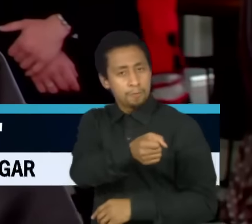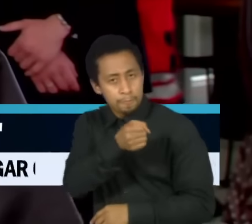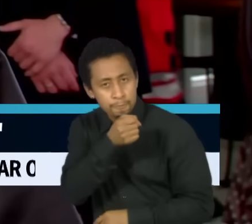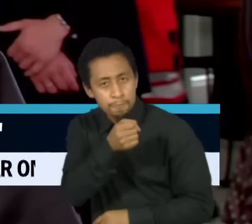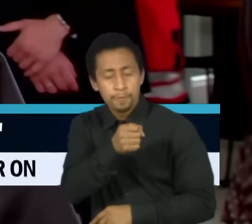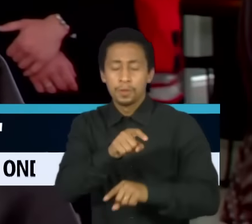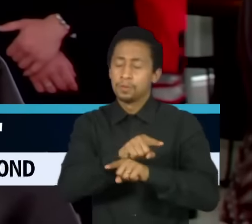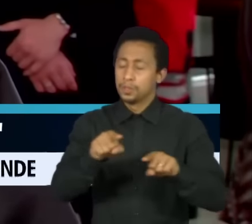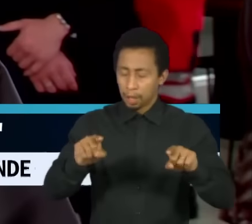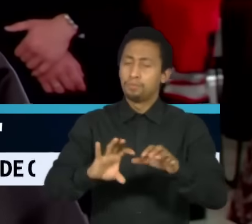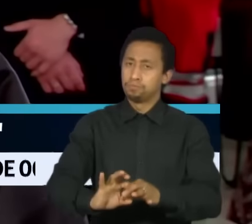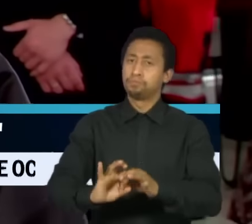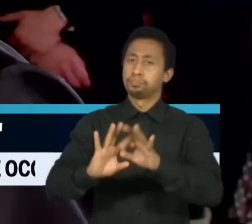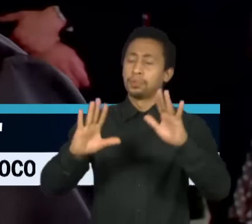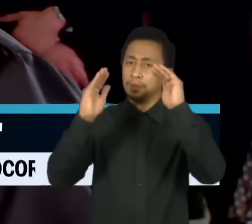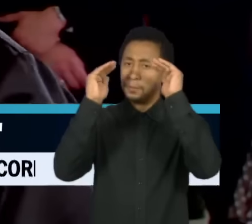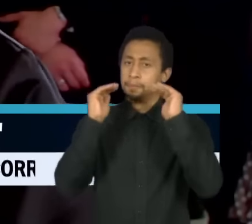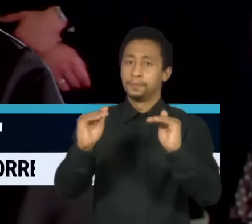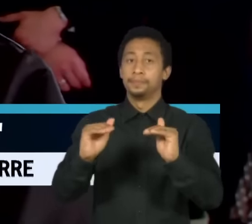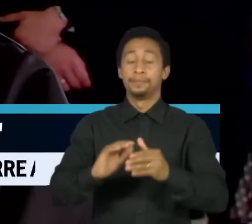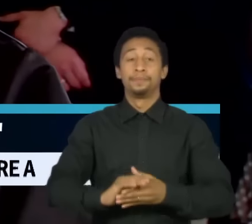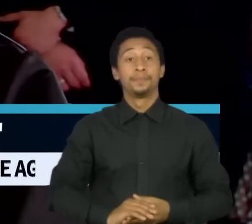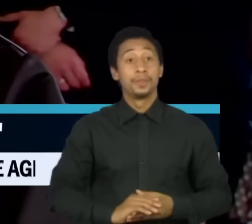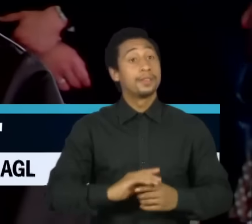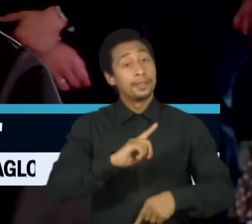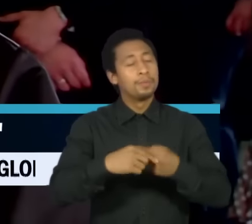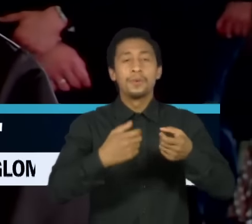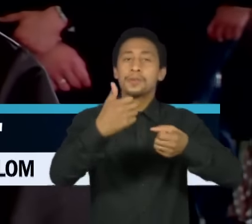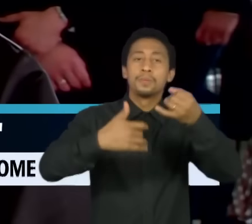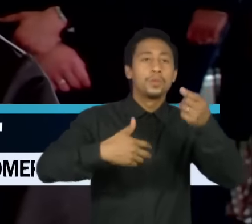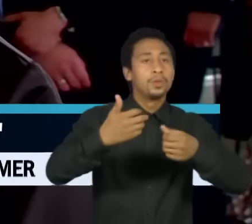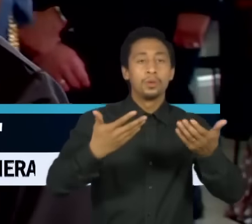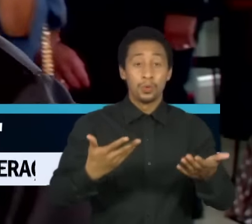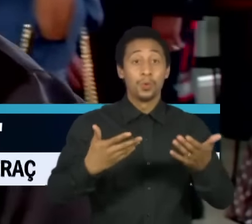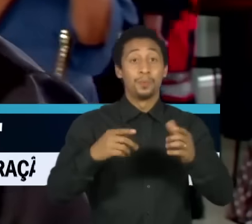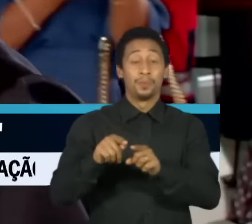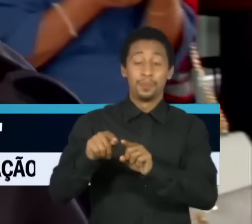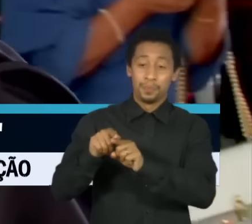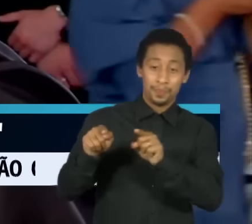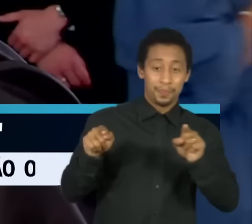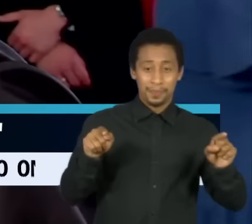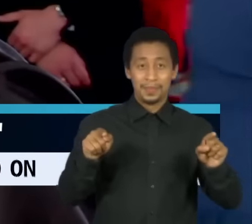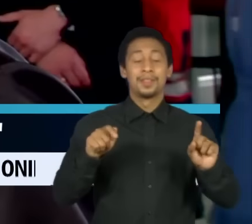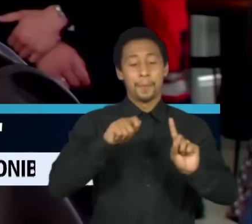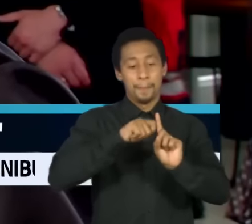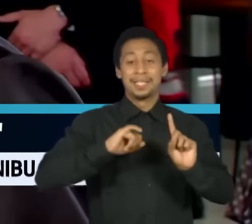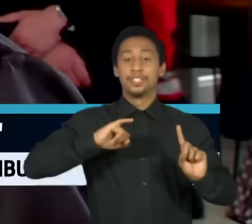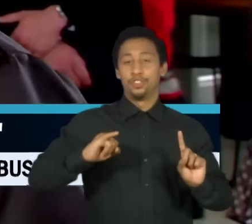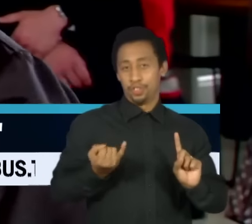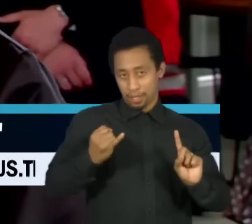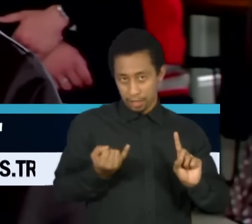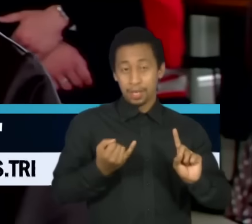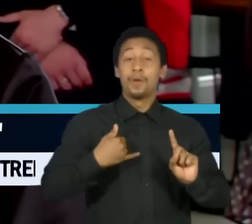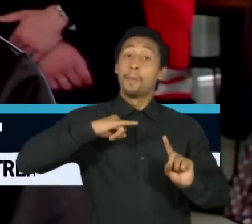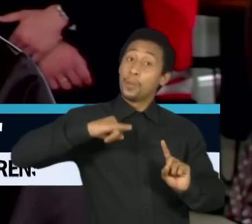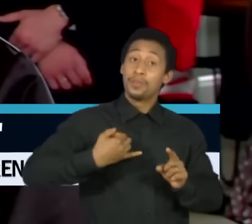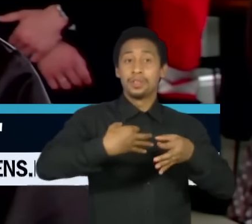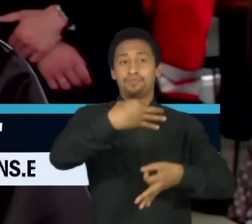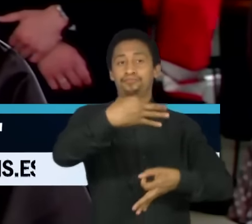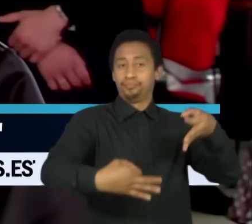dos jornalistas e da imprensa. Depois disse que vai aproveitar o mês de janeiro para se preparar para os julgamentos do ano que vem na